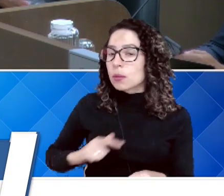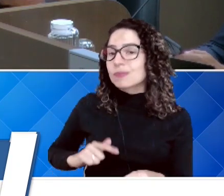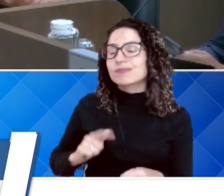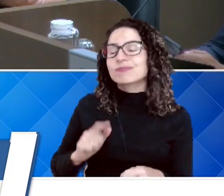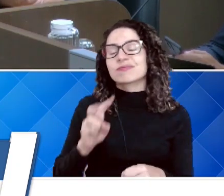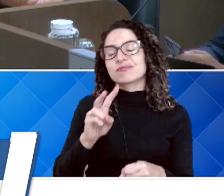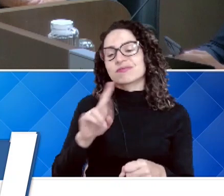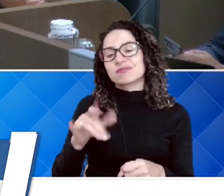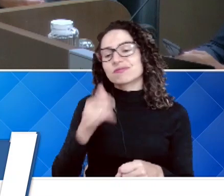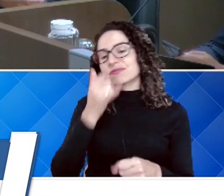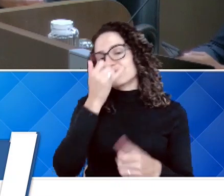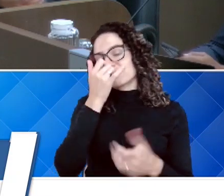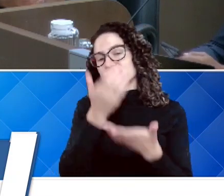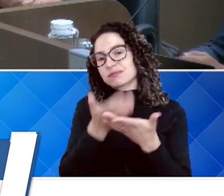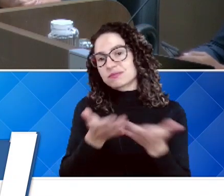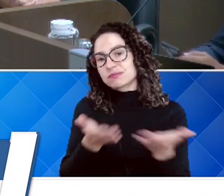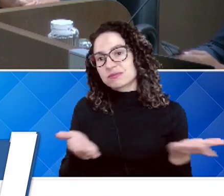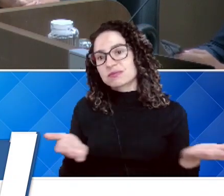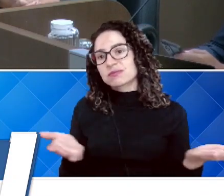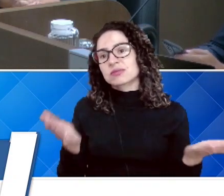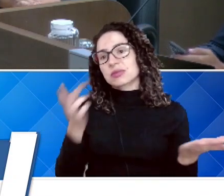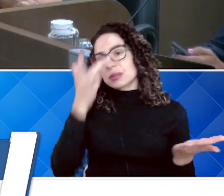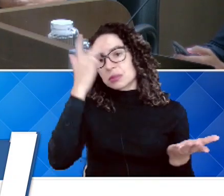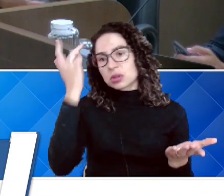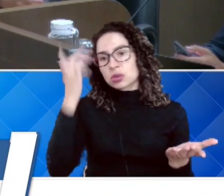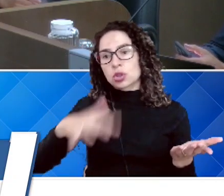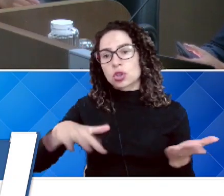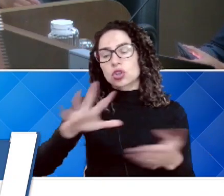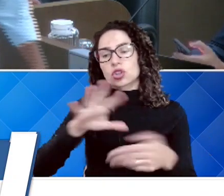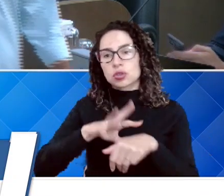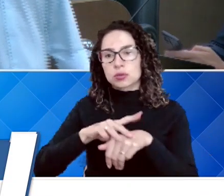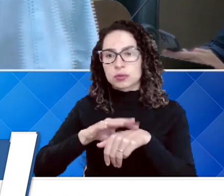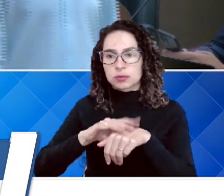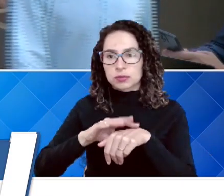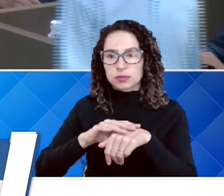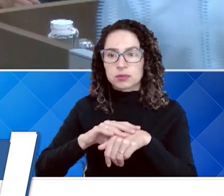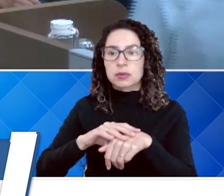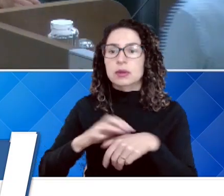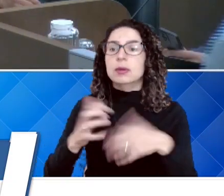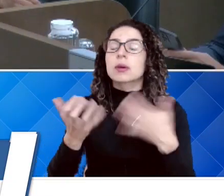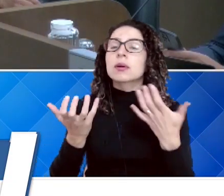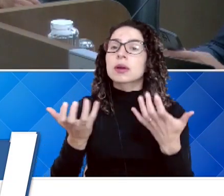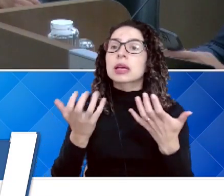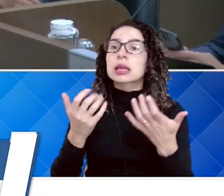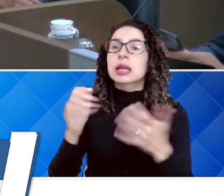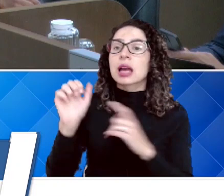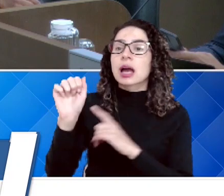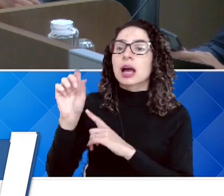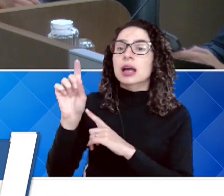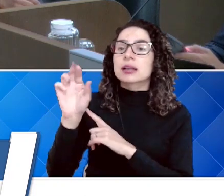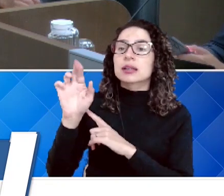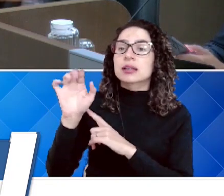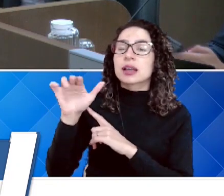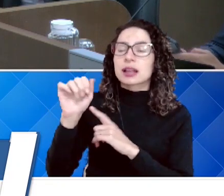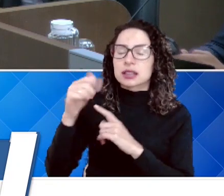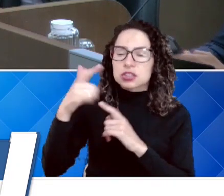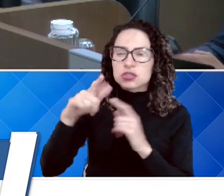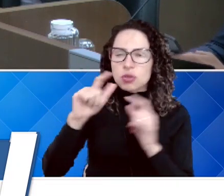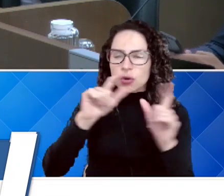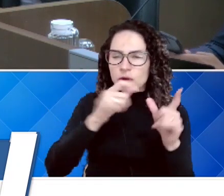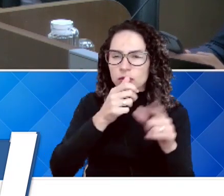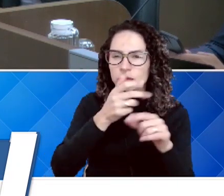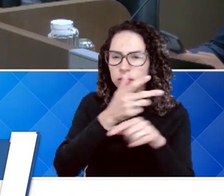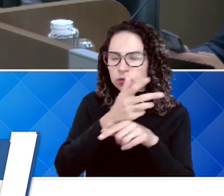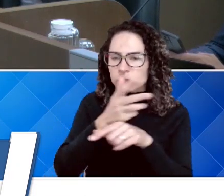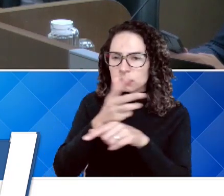que as pessoas fiquem doentes. Então, eu queria que a Adriana desse mais uma passadinha para ver